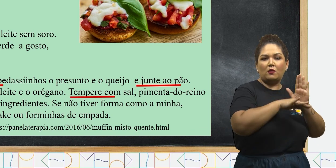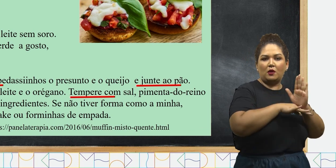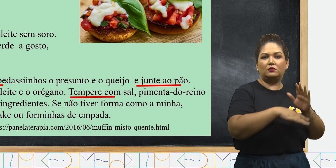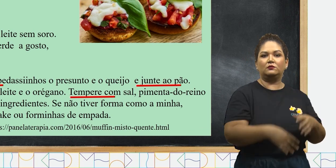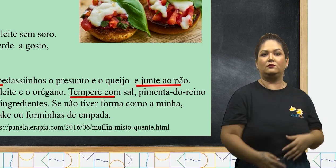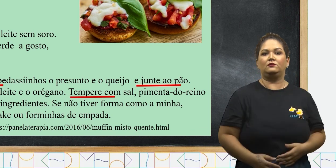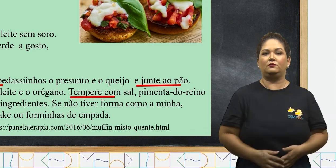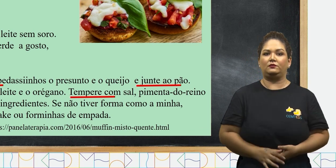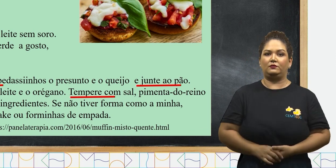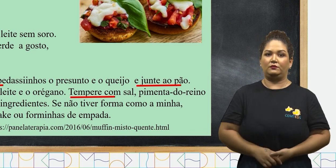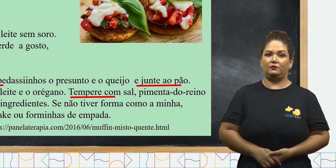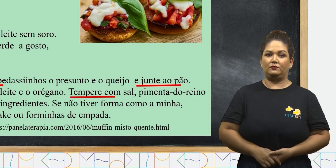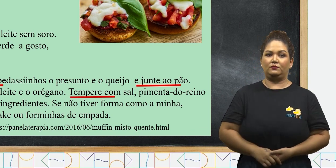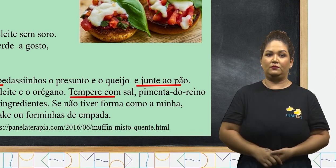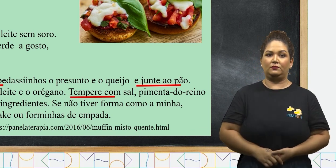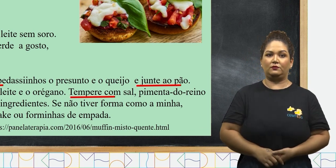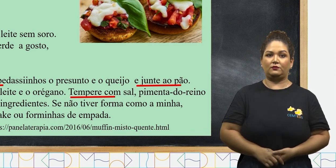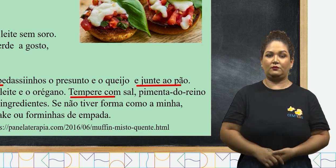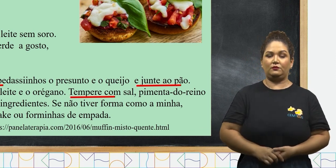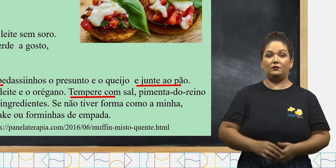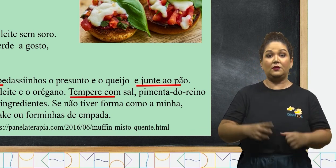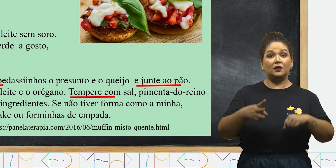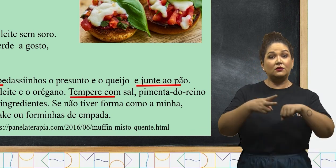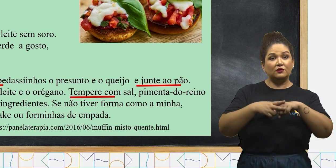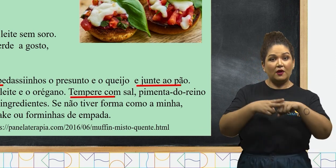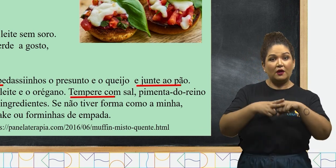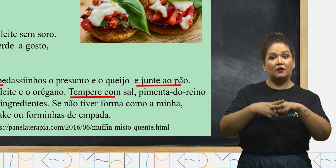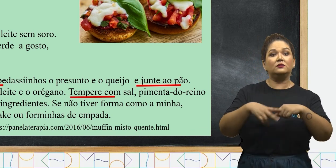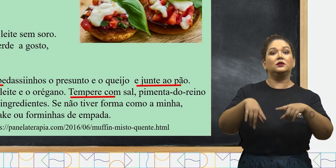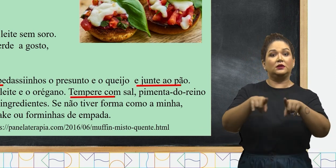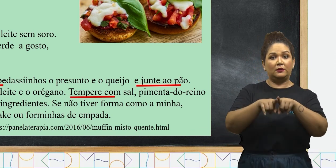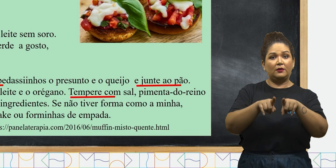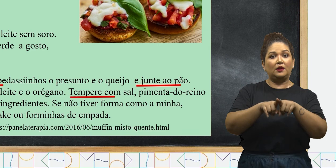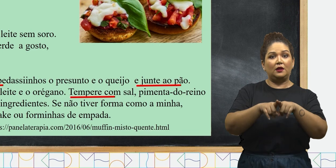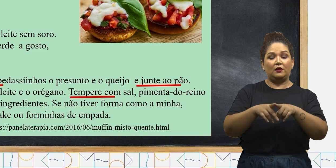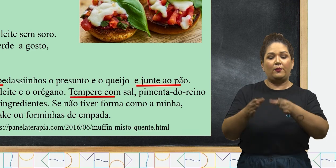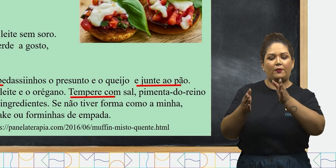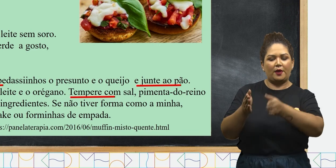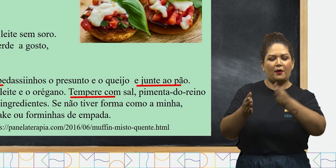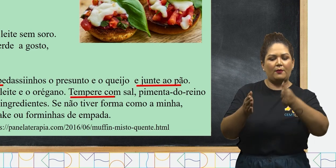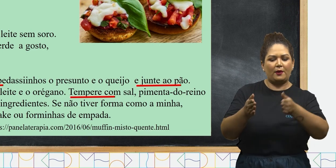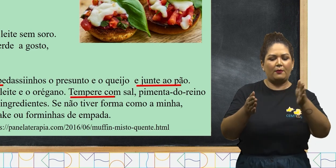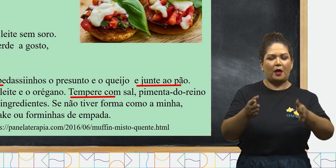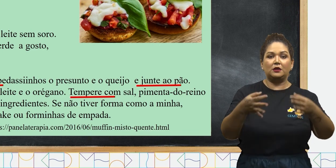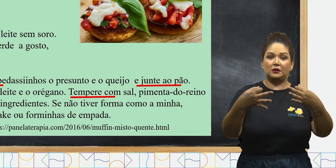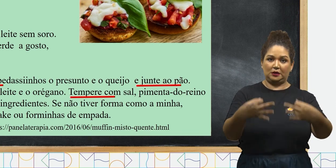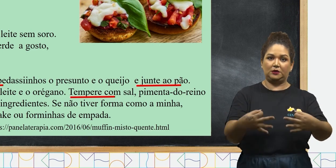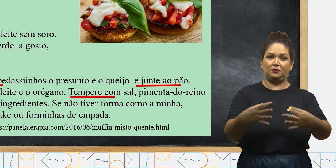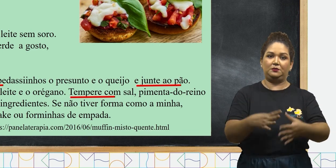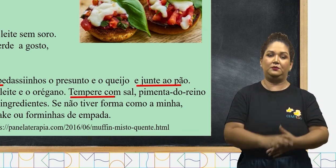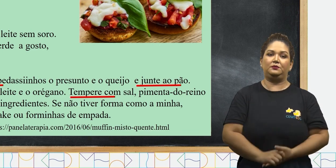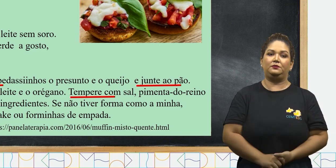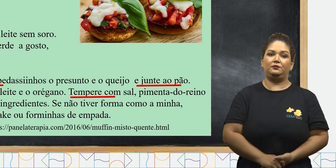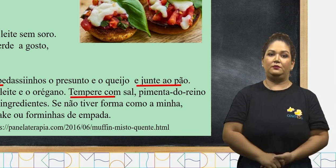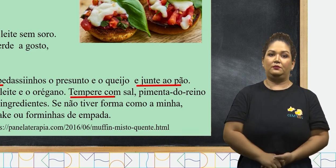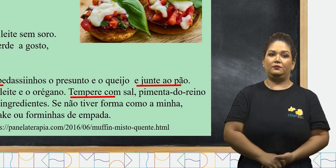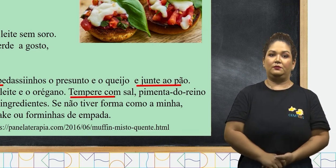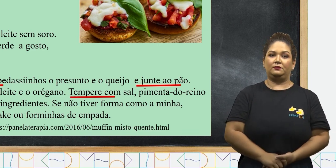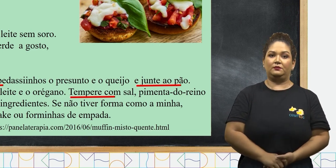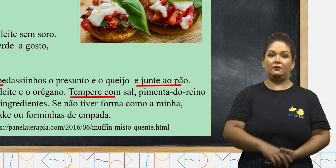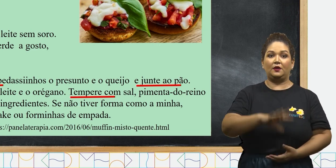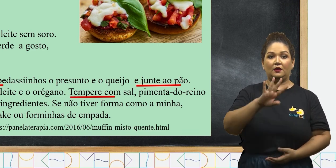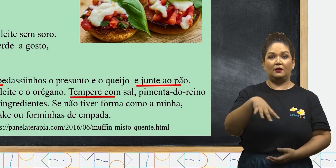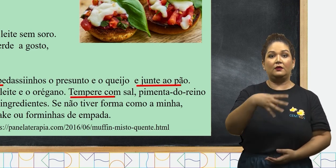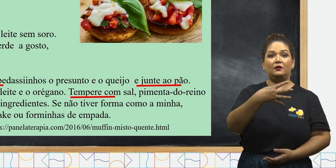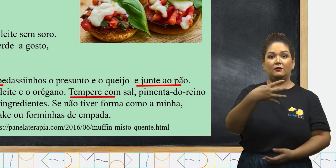feito. Perceberam isso? Os verbos também estão na ordem do que precisa ser feito.